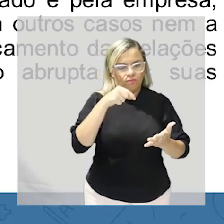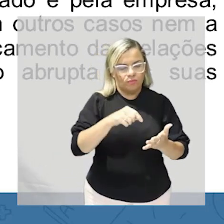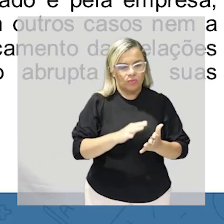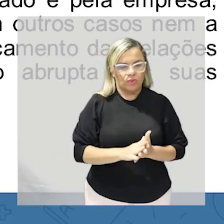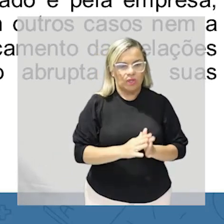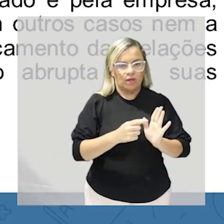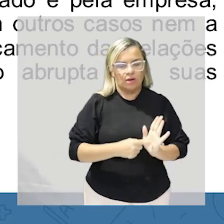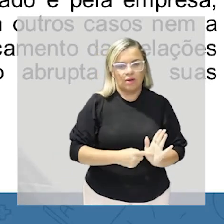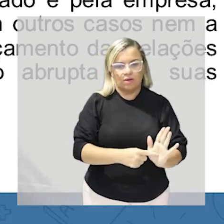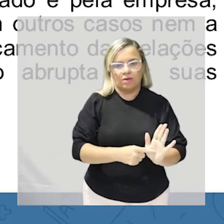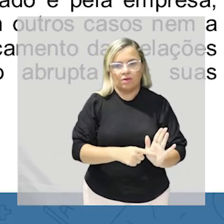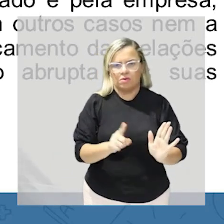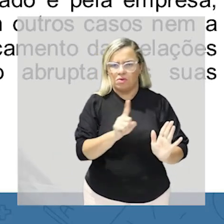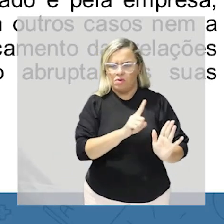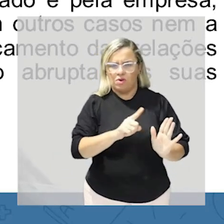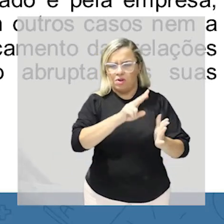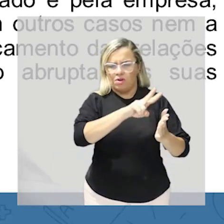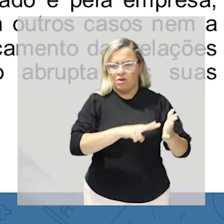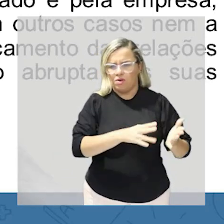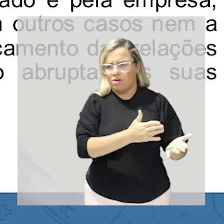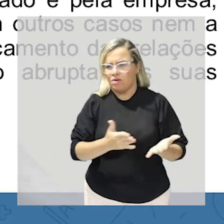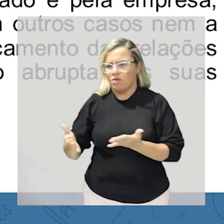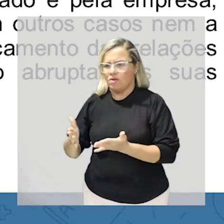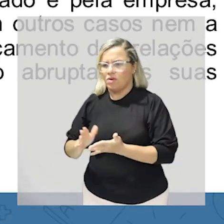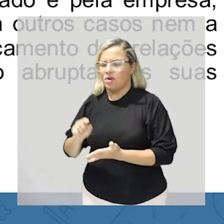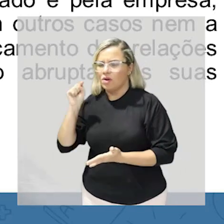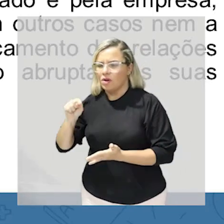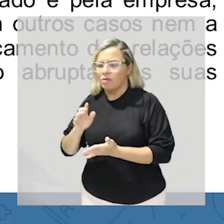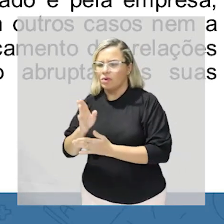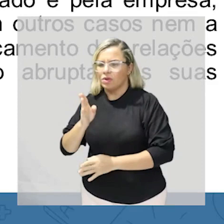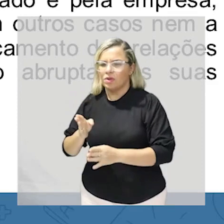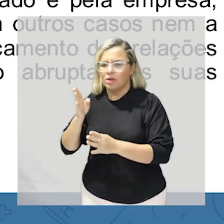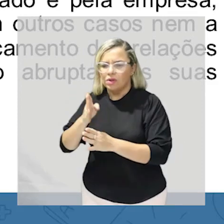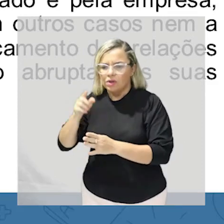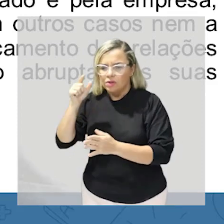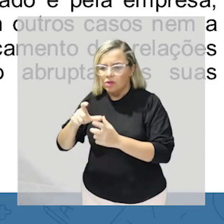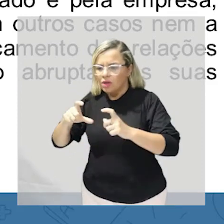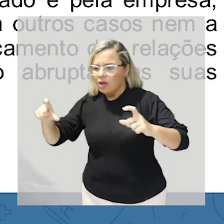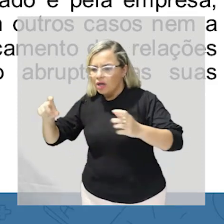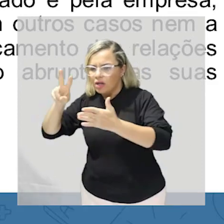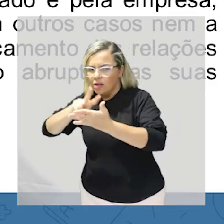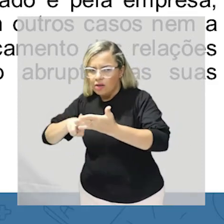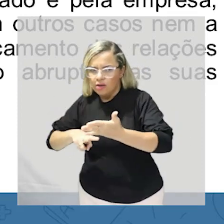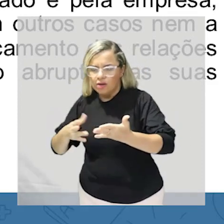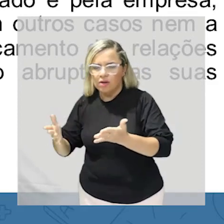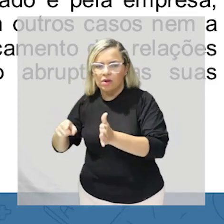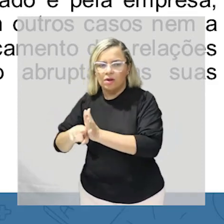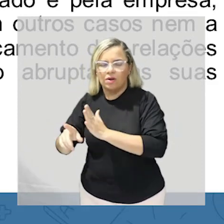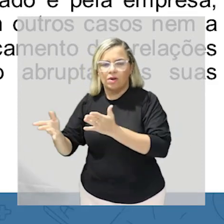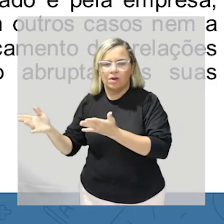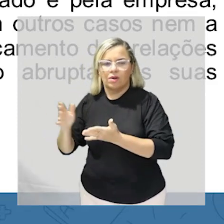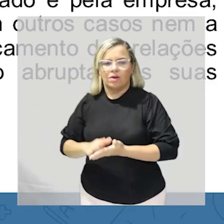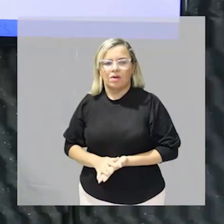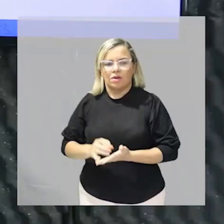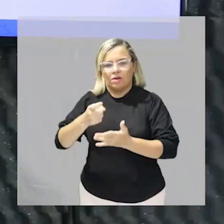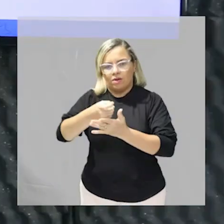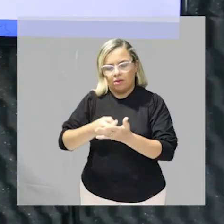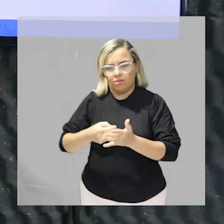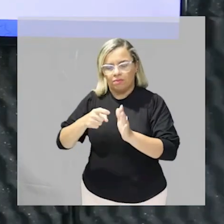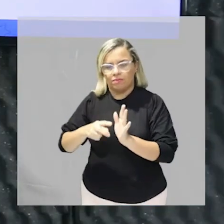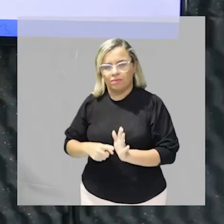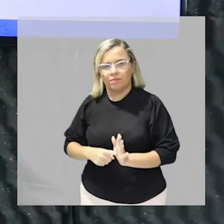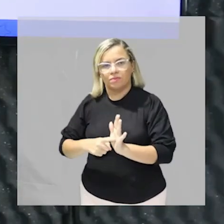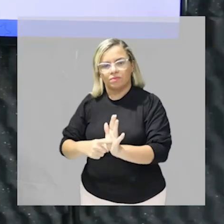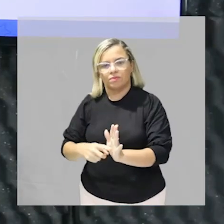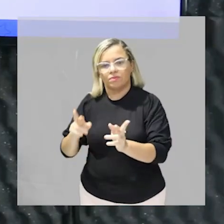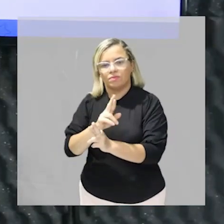ler o texto motivador agora. Vamos falar para o comando, vamos identificar esse comando. Olha o que ele te diz, a pergunta. O texto apresenta